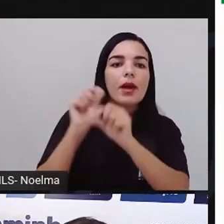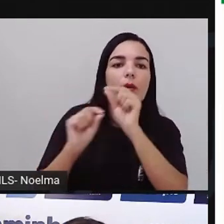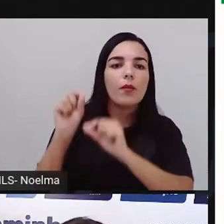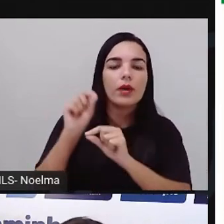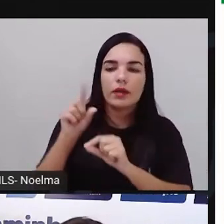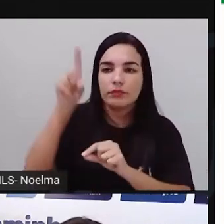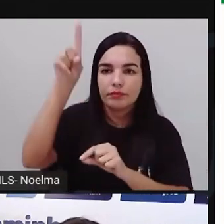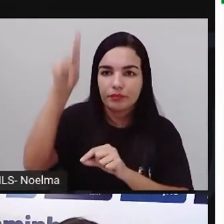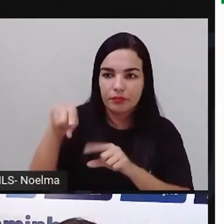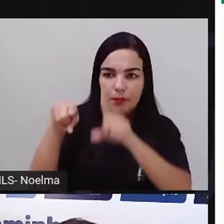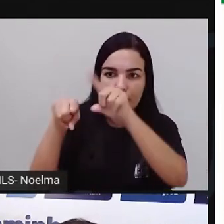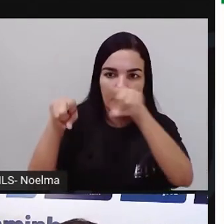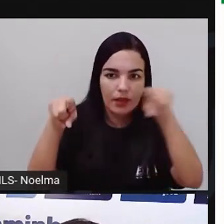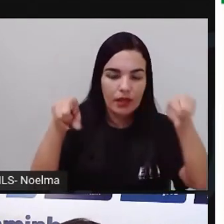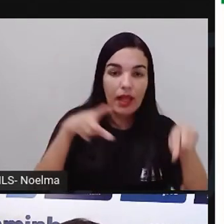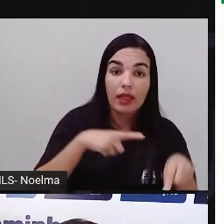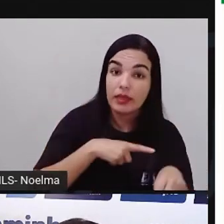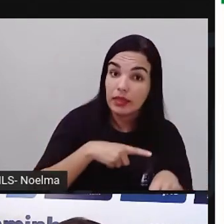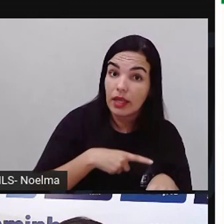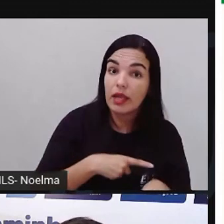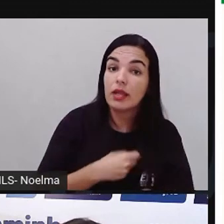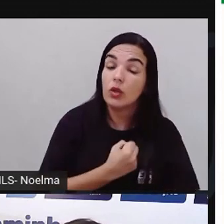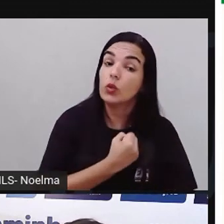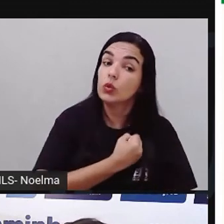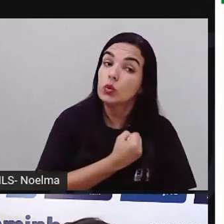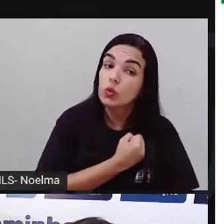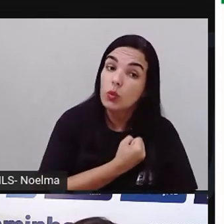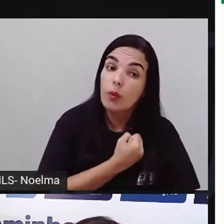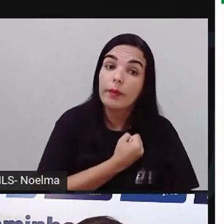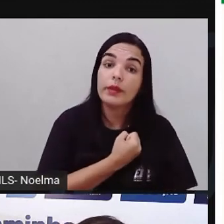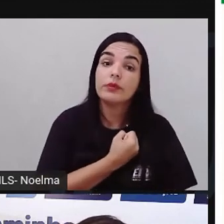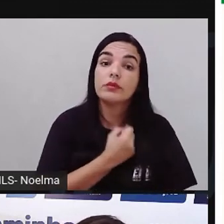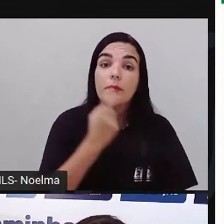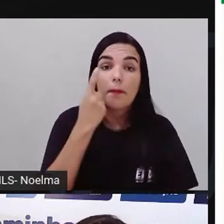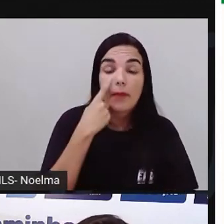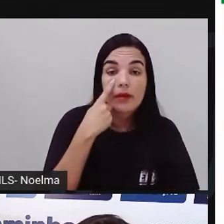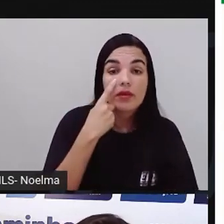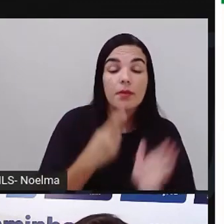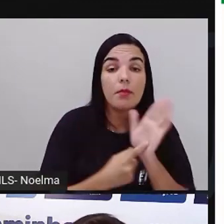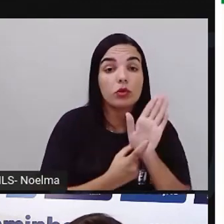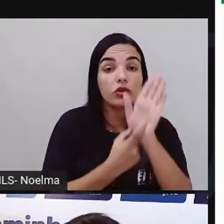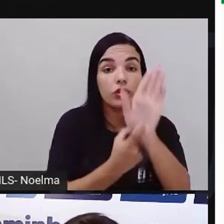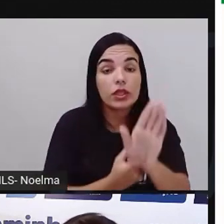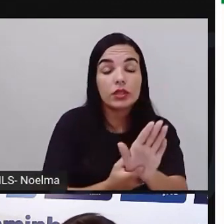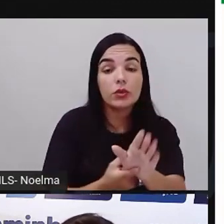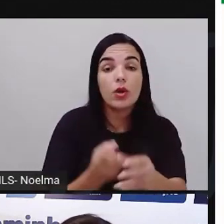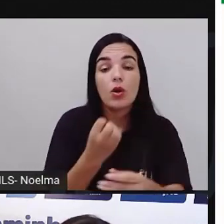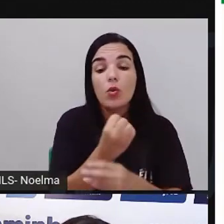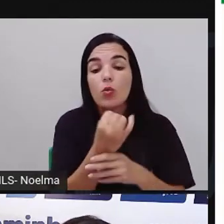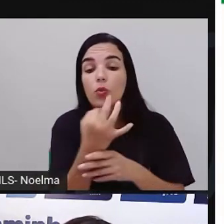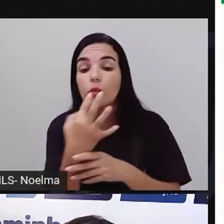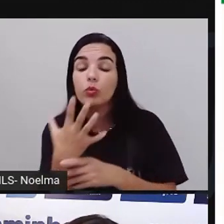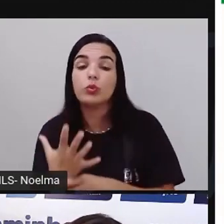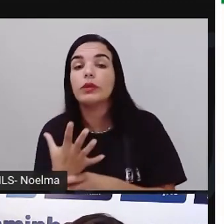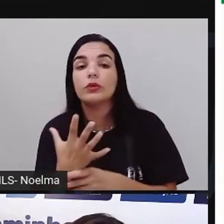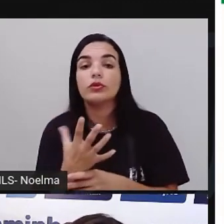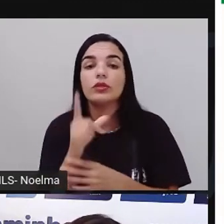ele possui valores representando aí o consumo de energia, né, nas projeções dos anos